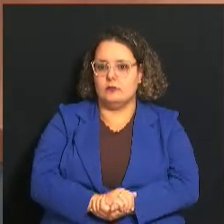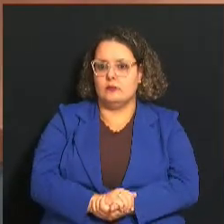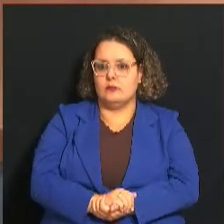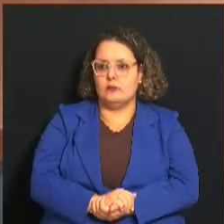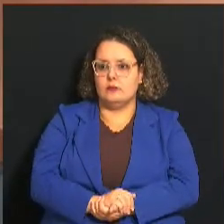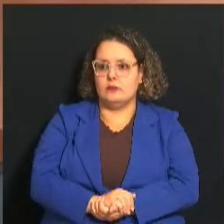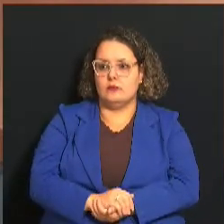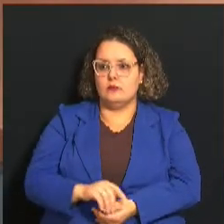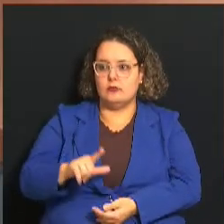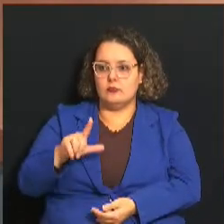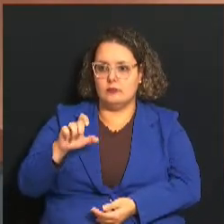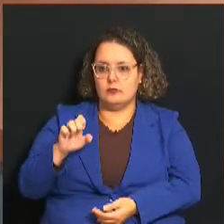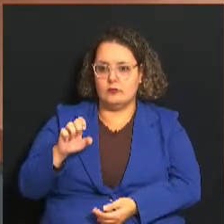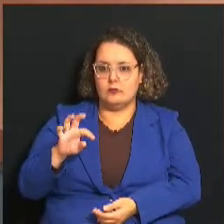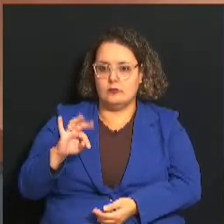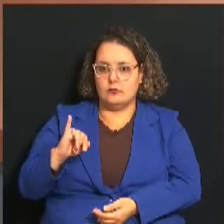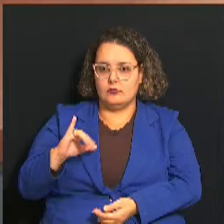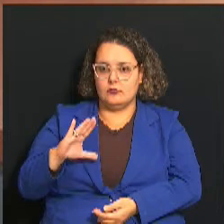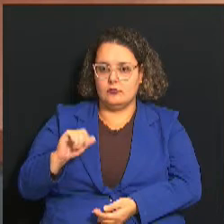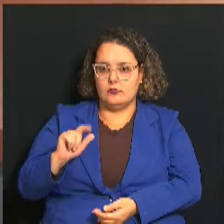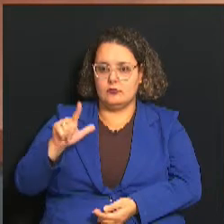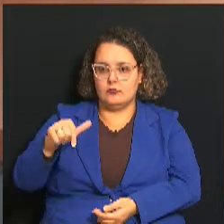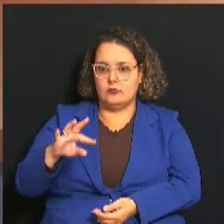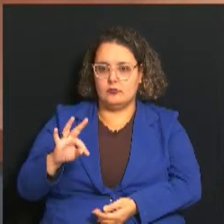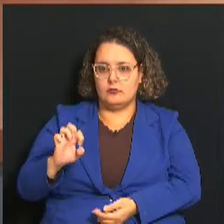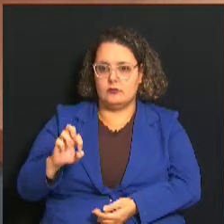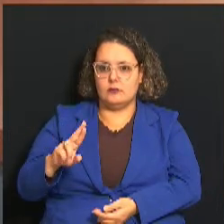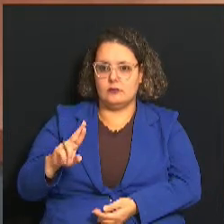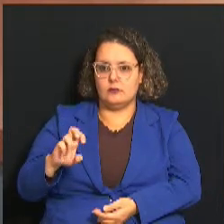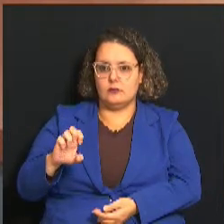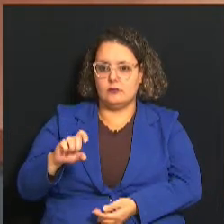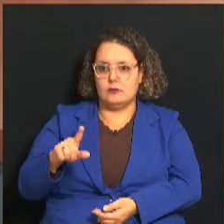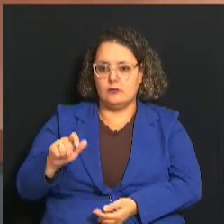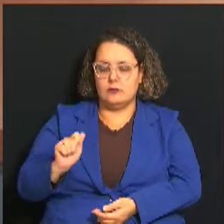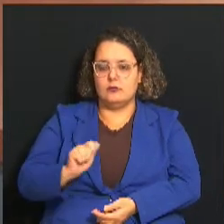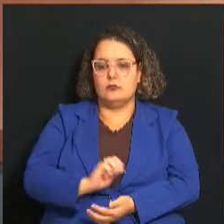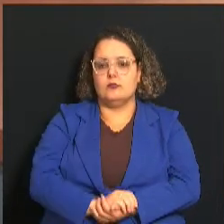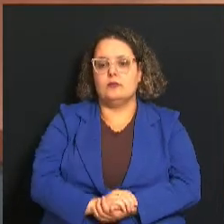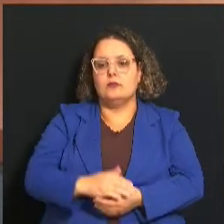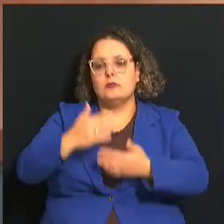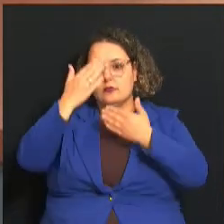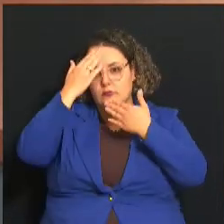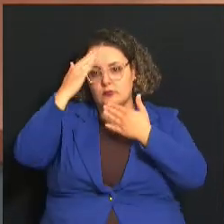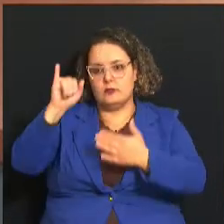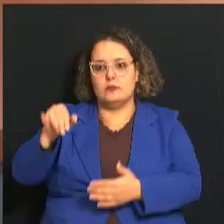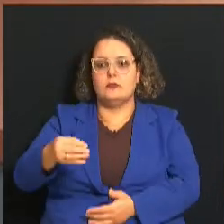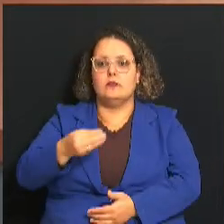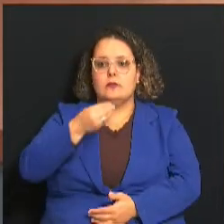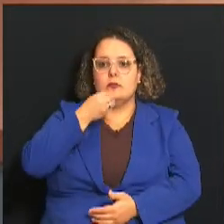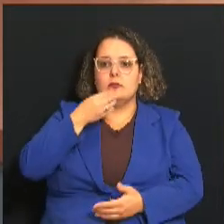Letícia e depois a Tereza. Muito obrigada pela oportunidade de falar, pelo convite.